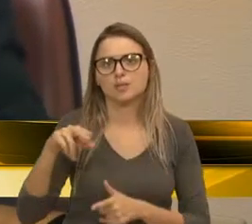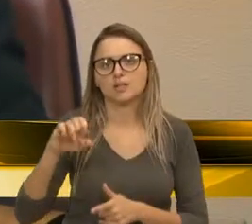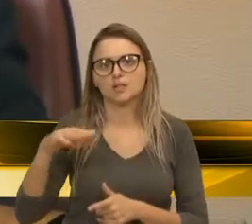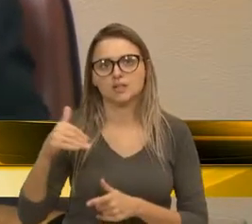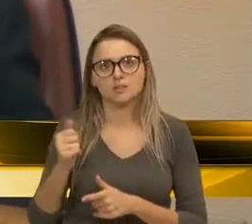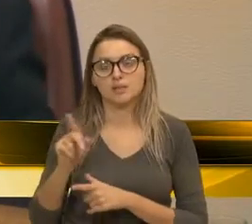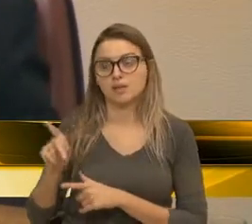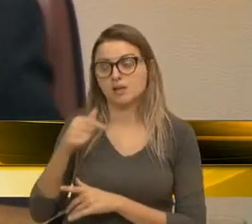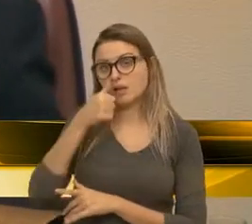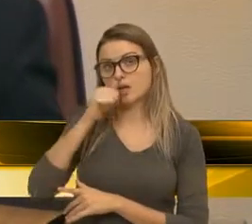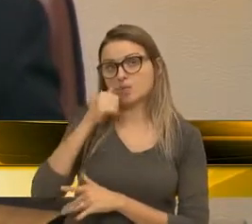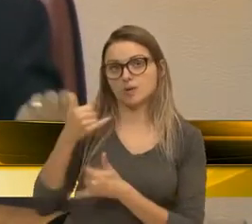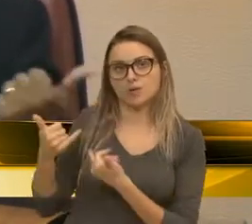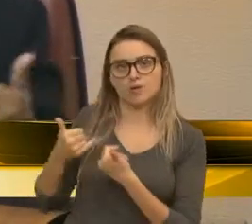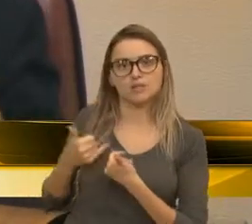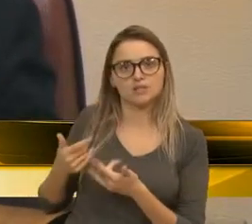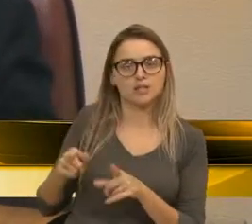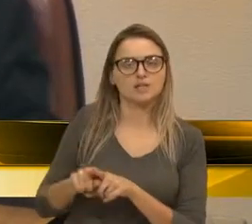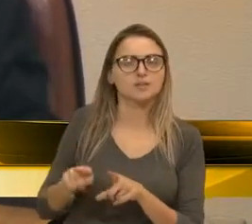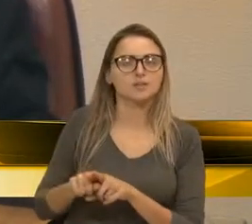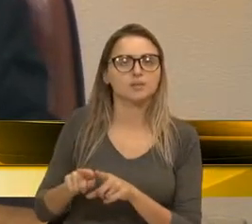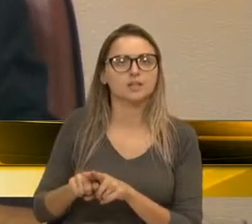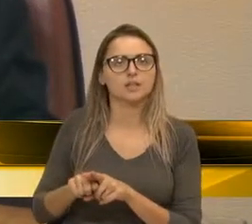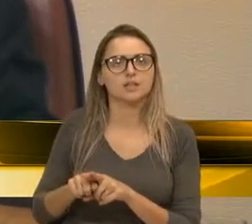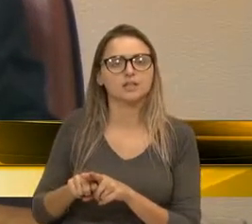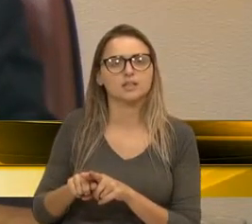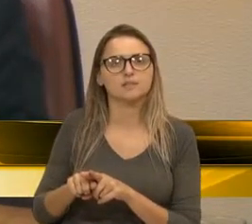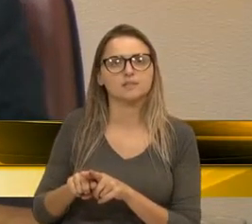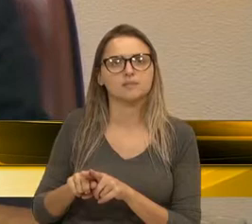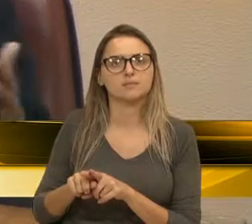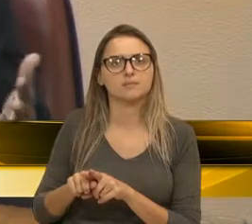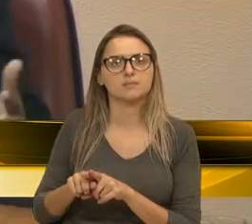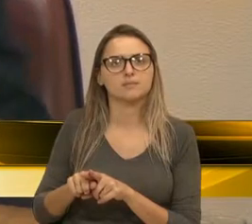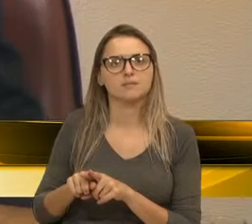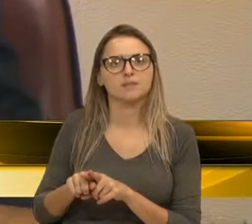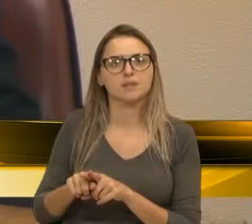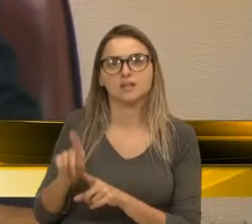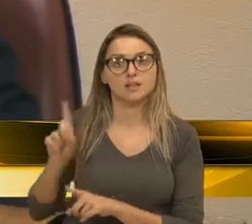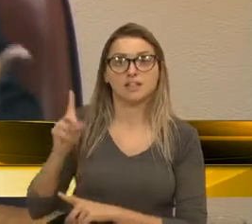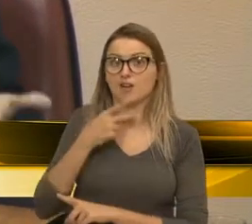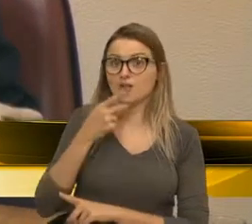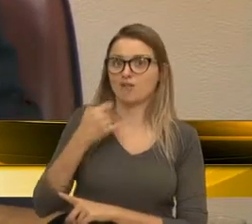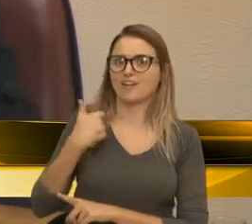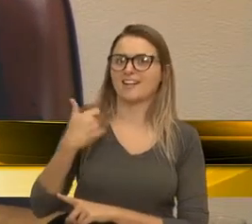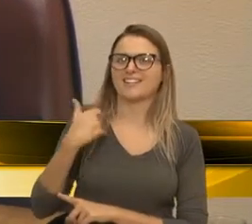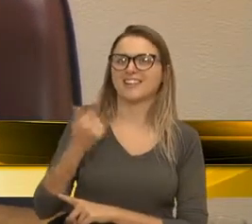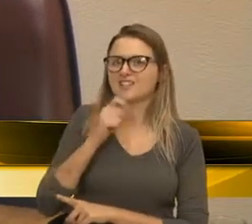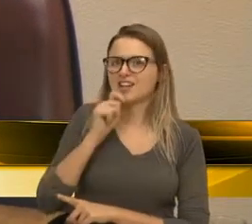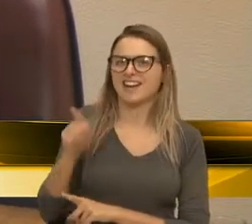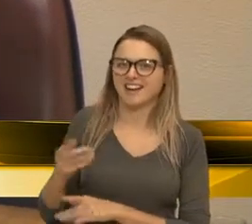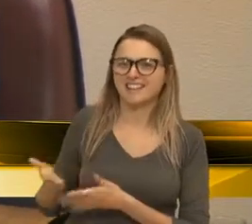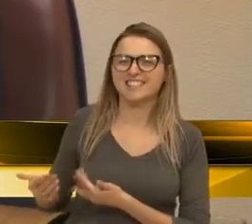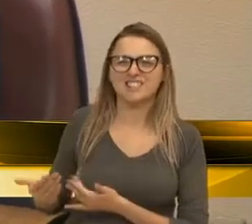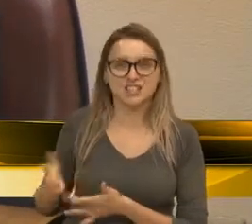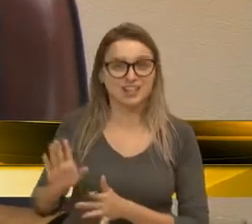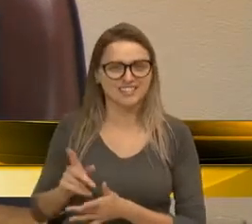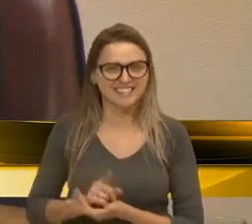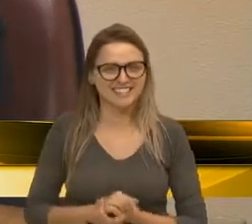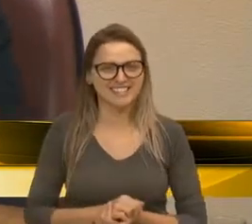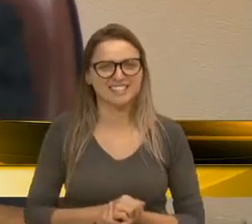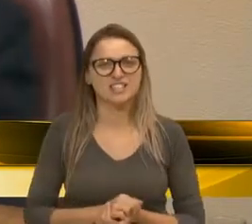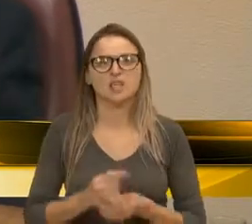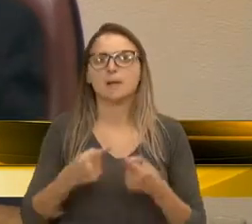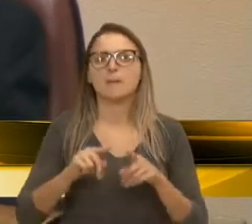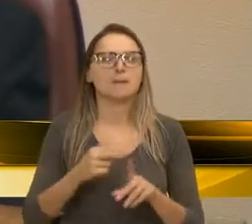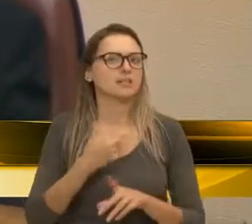Paula aqui me falava que... não vou falar a idade, porque é muito tempo jovem, né, vereadora? E ela